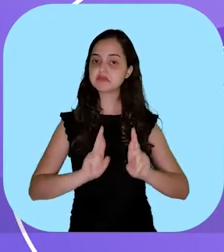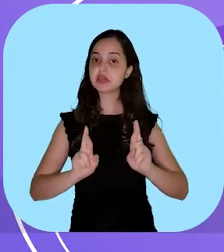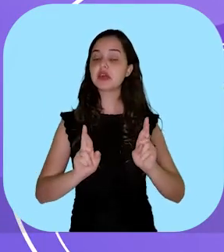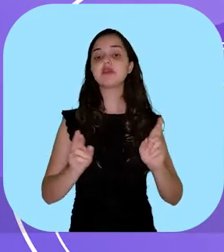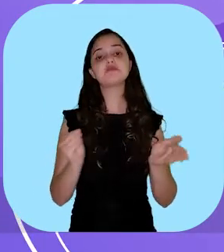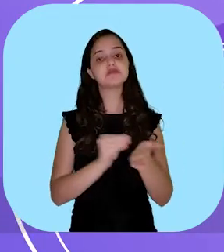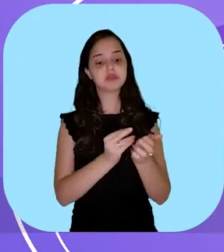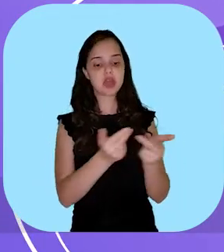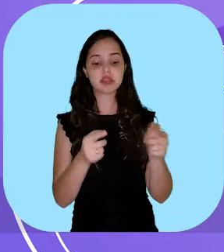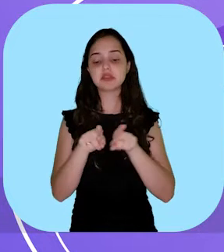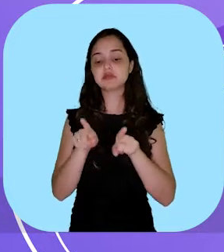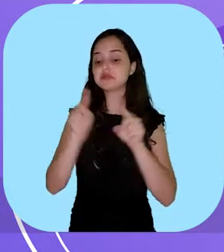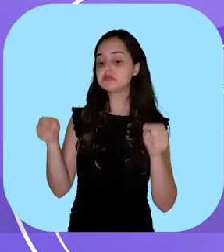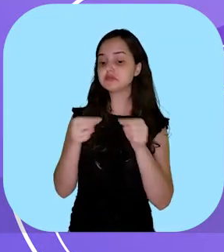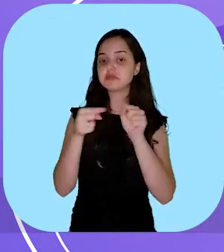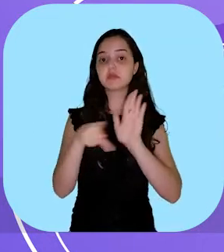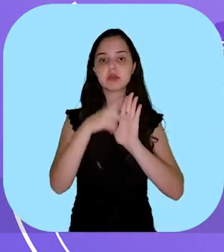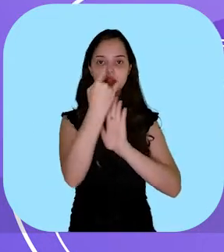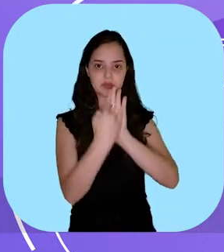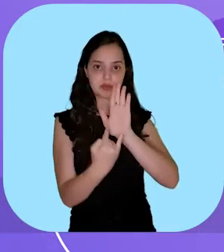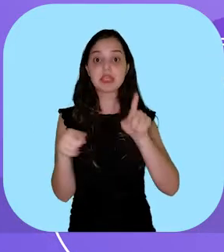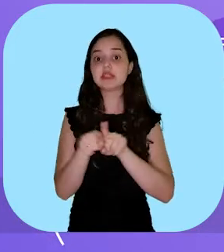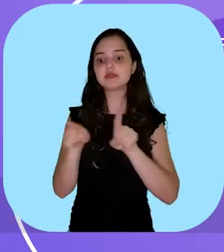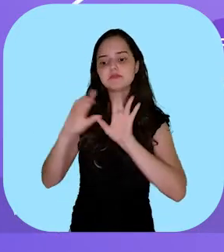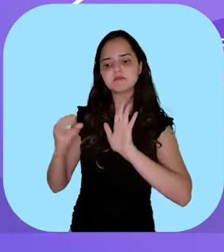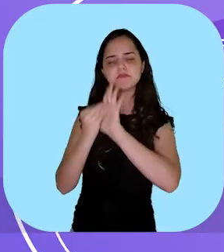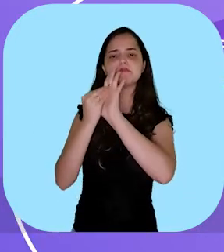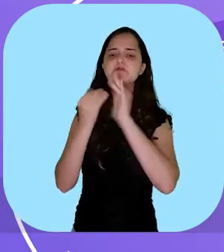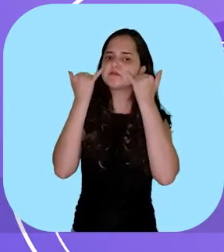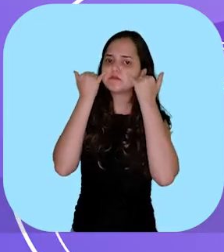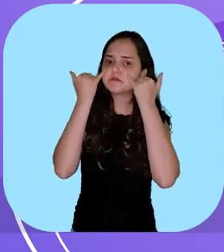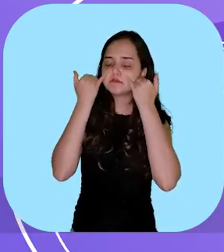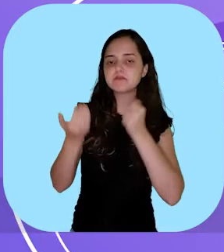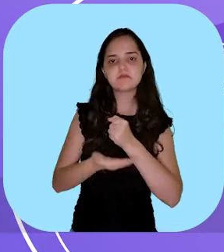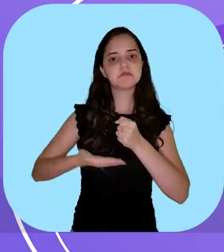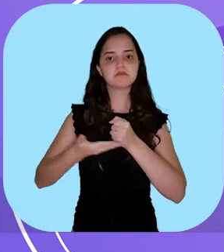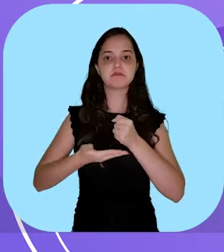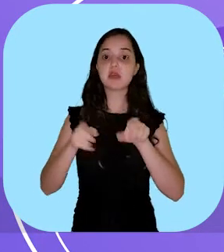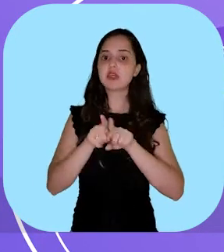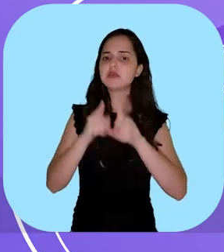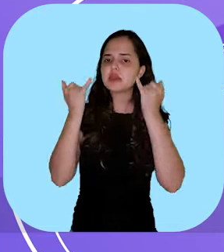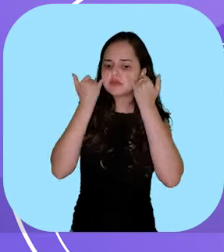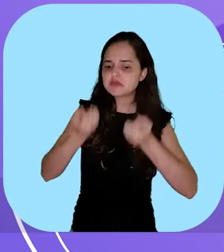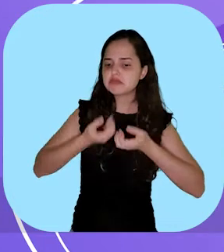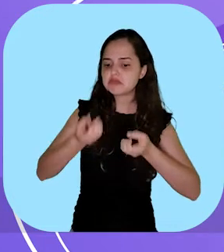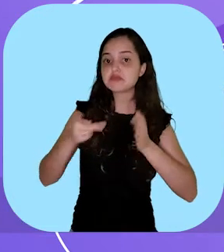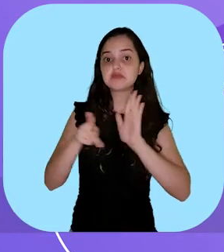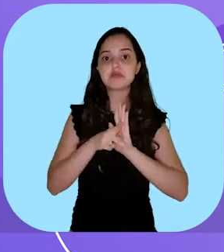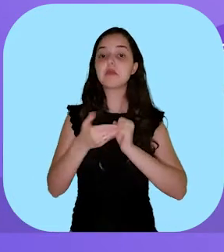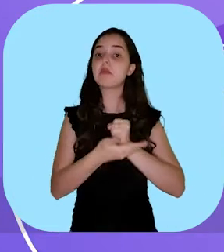e a finalidade do documento. Devem constar informações fundamentais, trazer dados baseados no